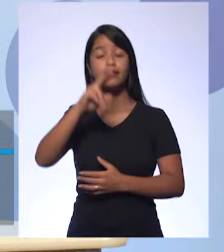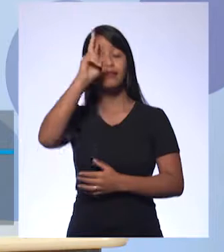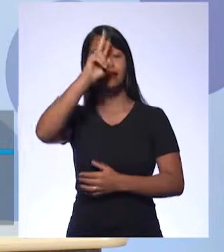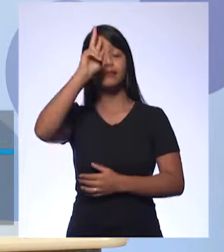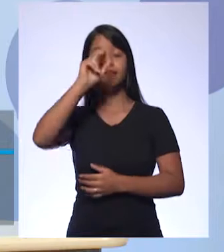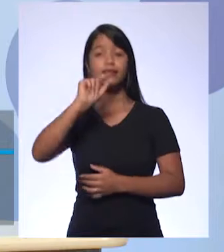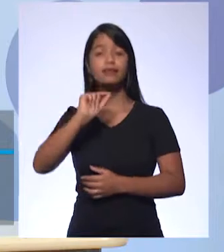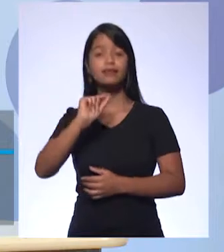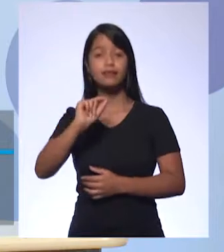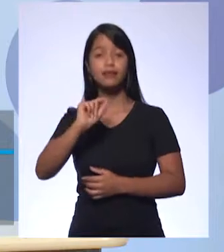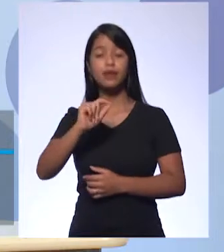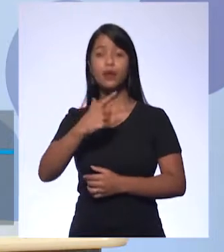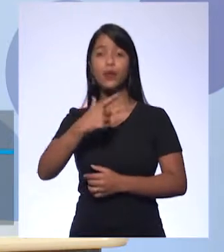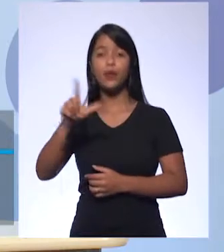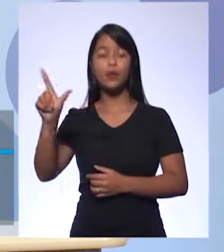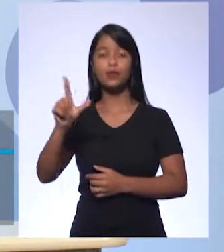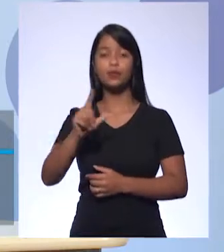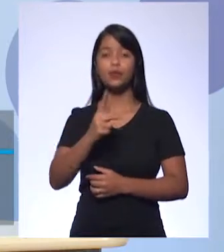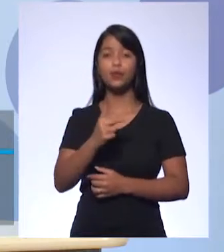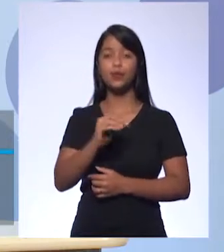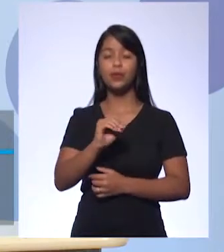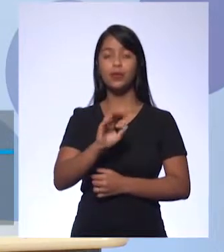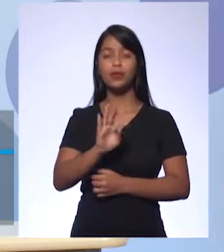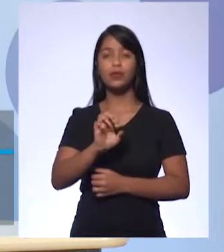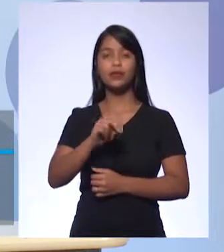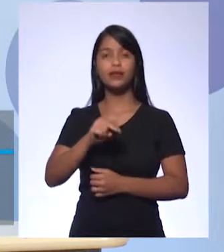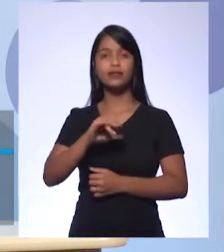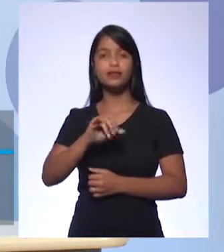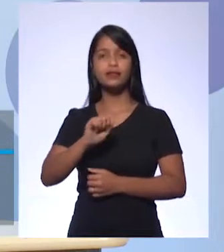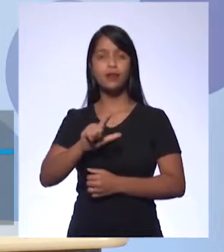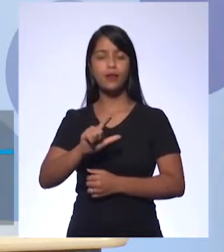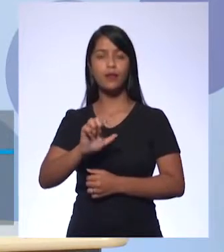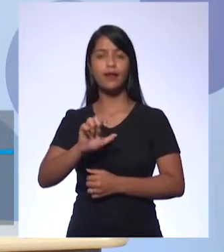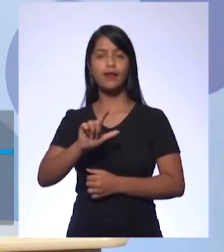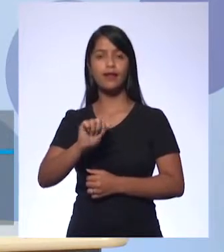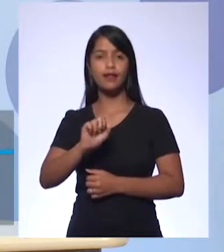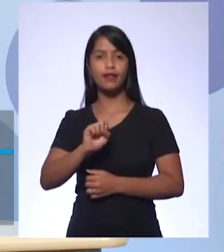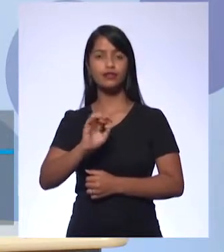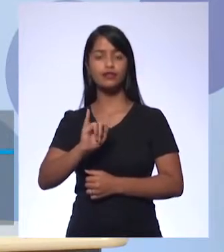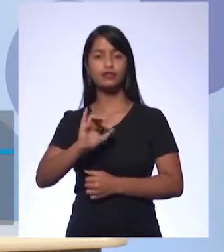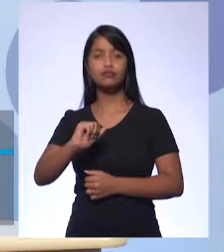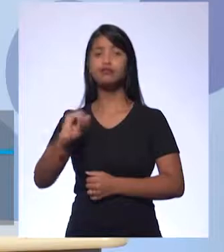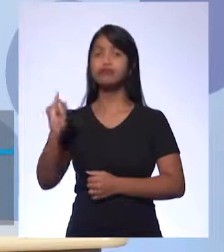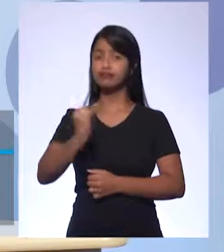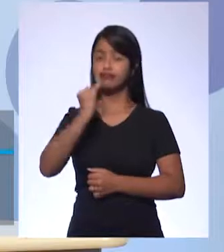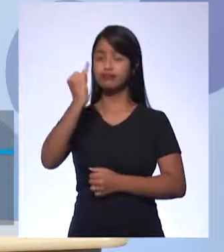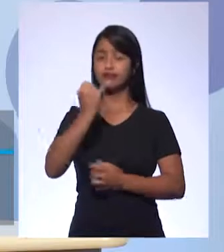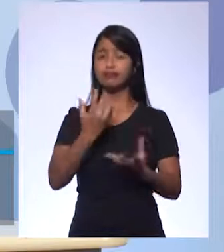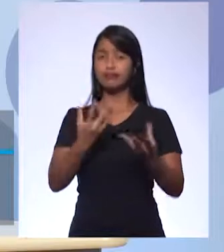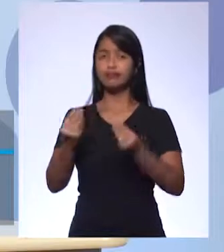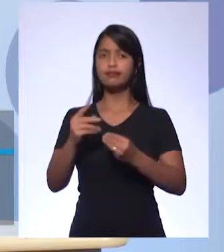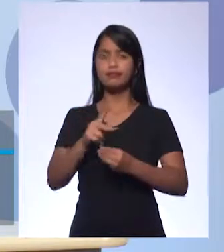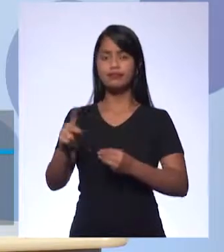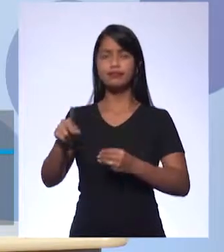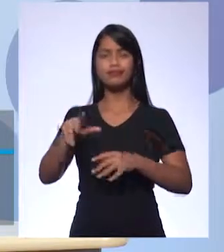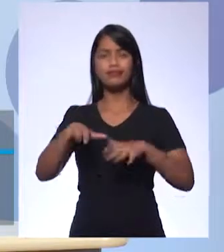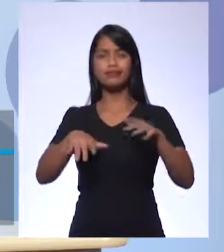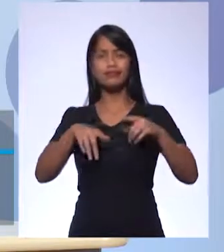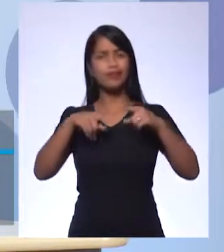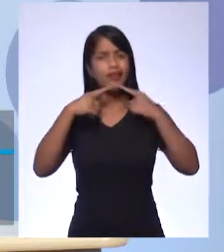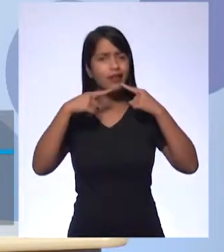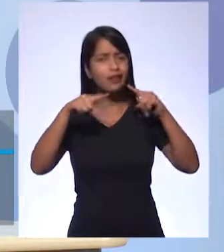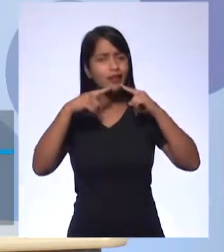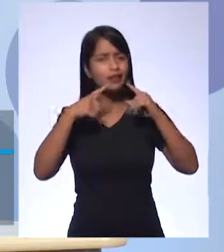potencial elástica também, que é bem importante, né? Tem uma porção de professores aqui reclamando que não está